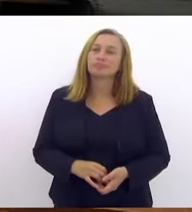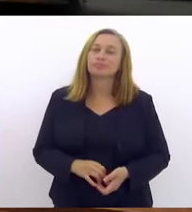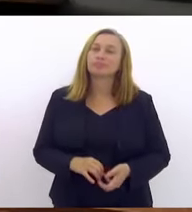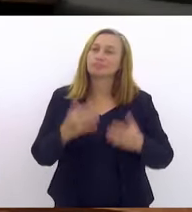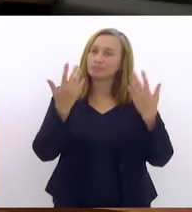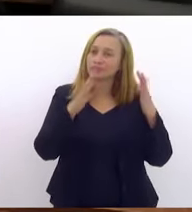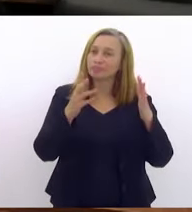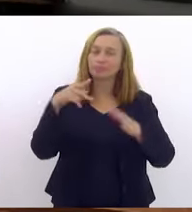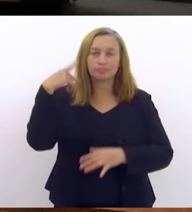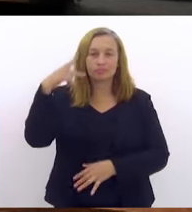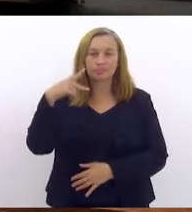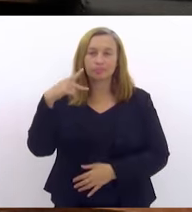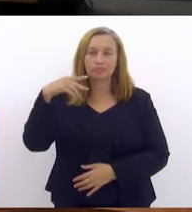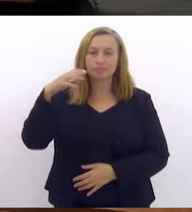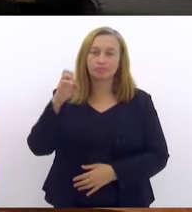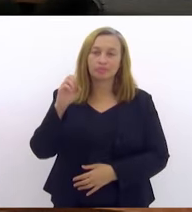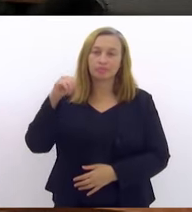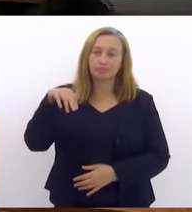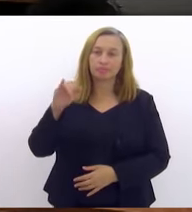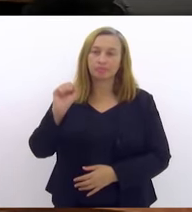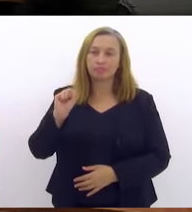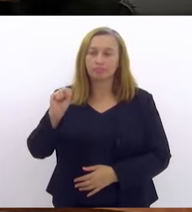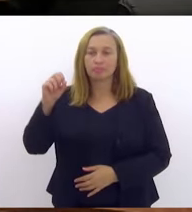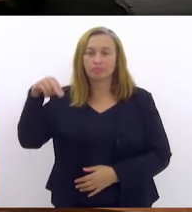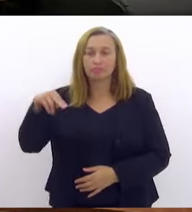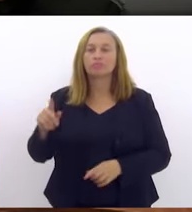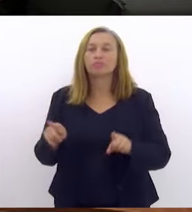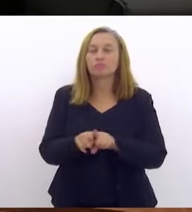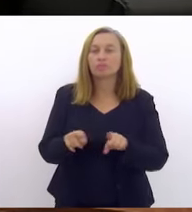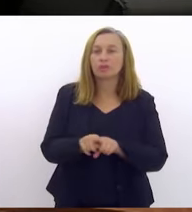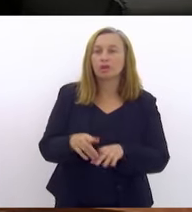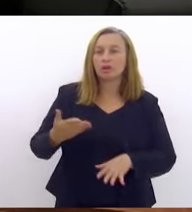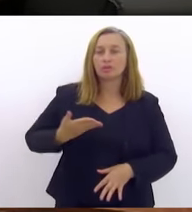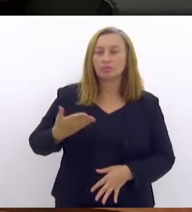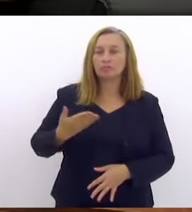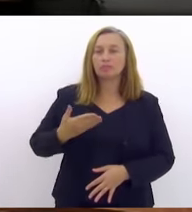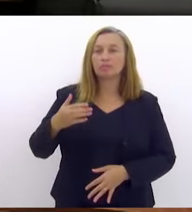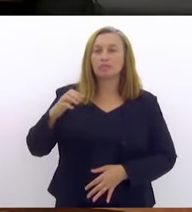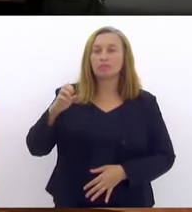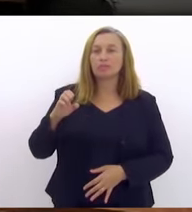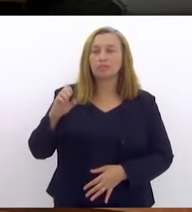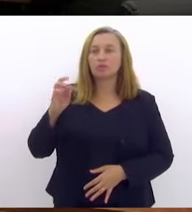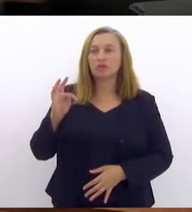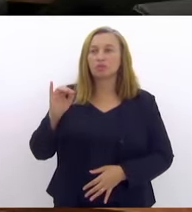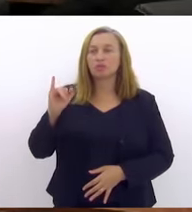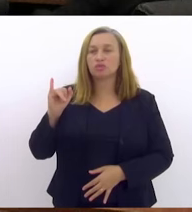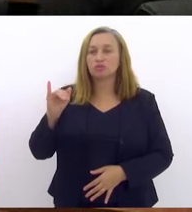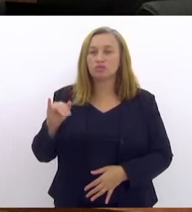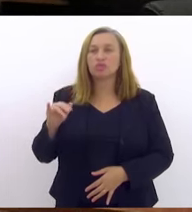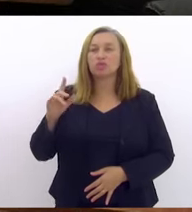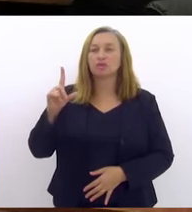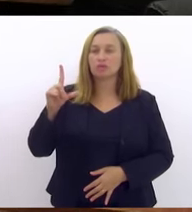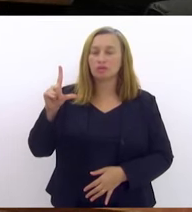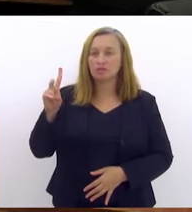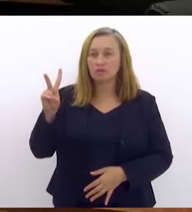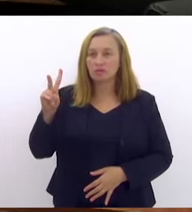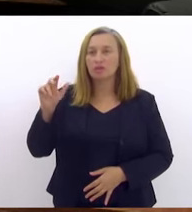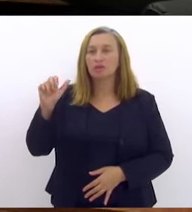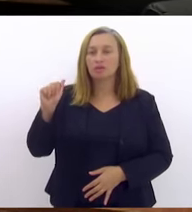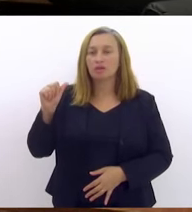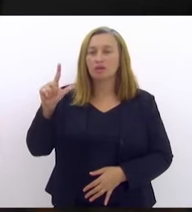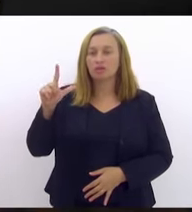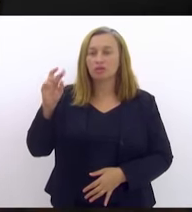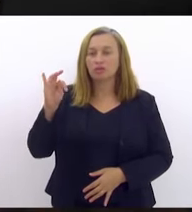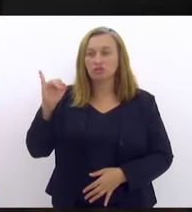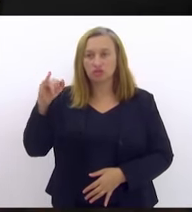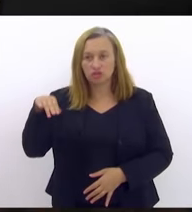Parabéns, vereador Emílson. Queria saudar aqui também meu amigo Wilt, meu amigo Valtinho. Sem dúvida nenhuma,